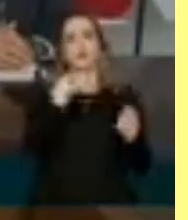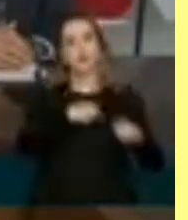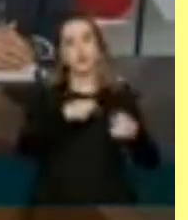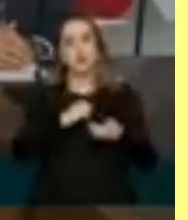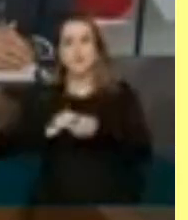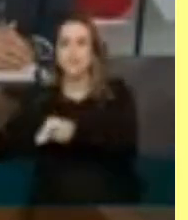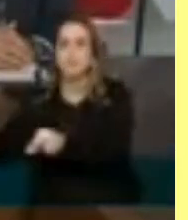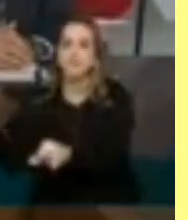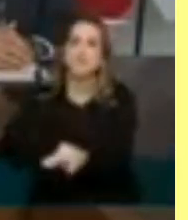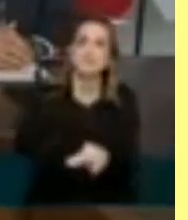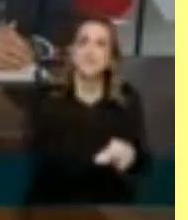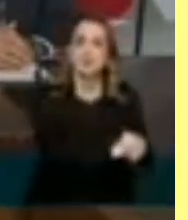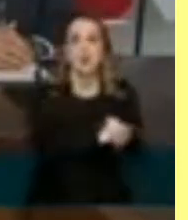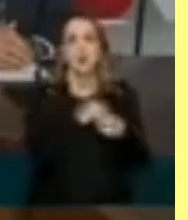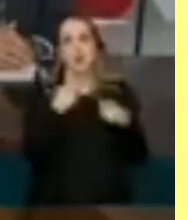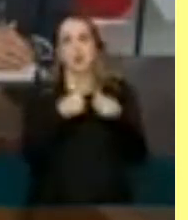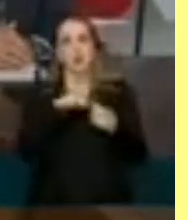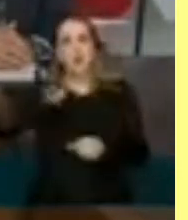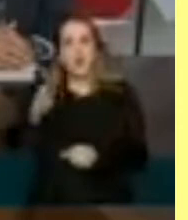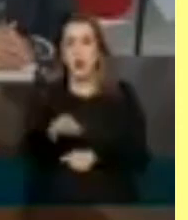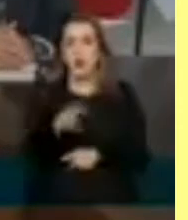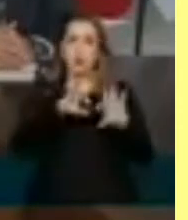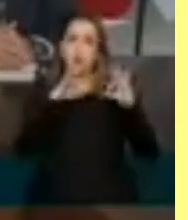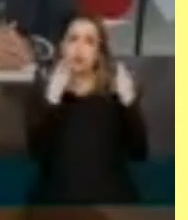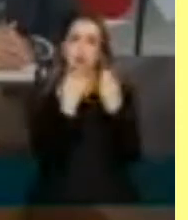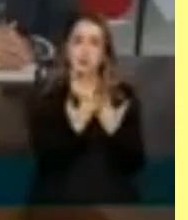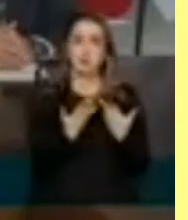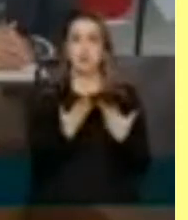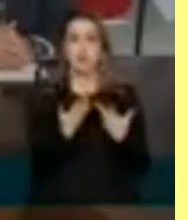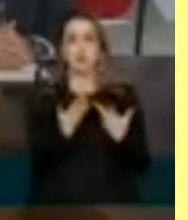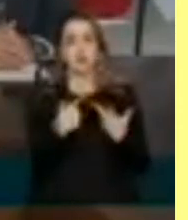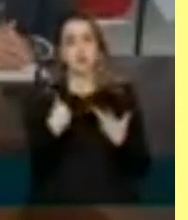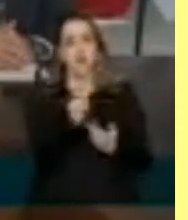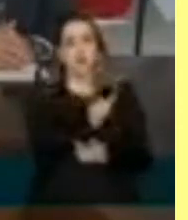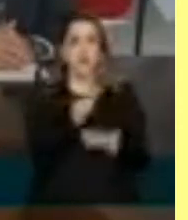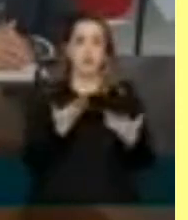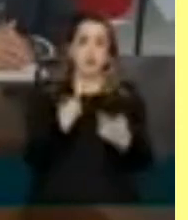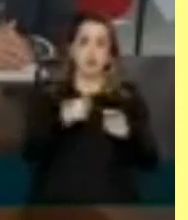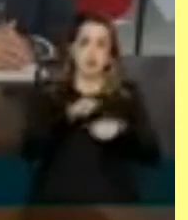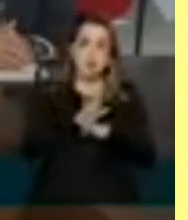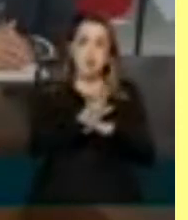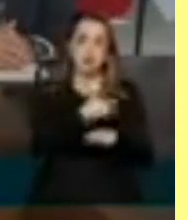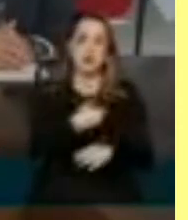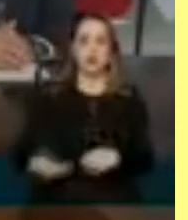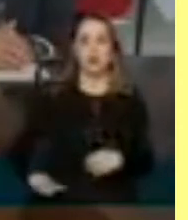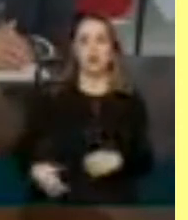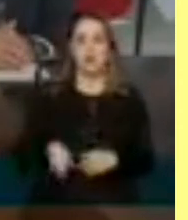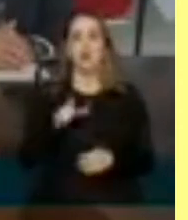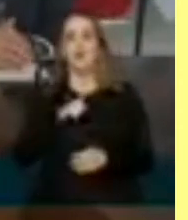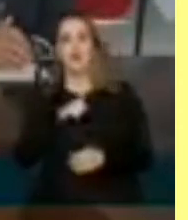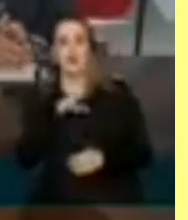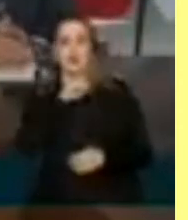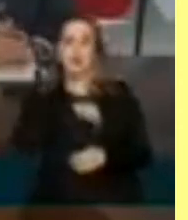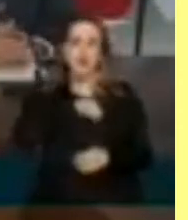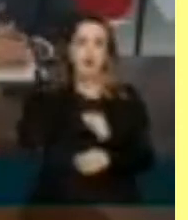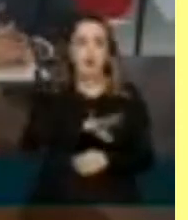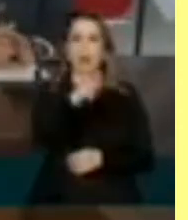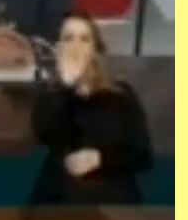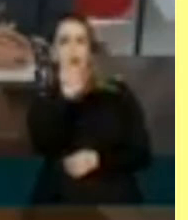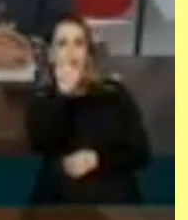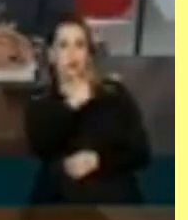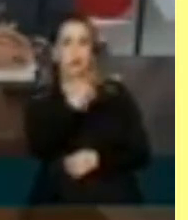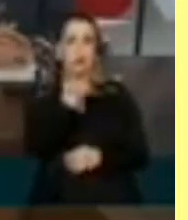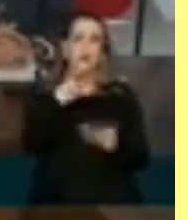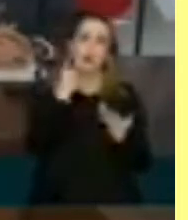famílias que, sem o amparo dos governos nacionais, perderiam seus meios de subsistência, sua segurança alimentar e sua dignidade como seres